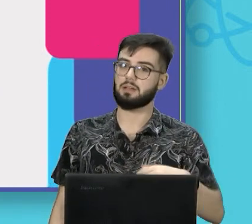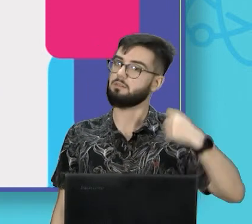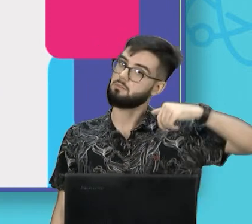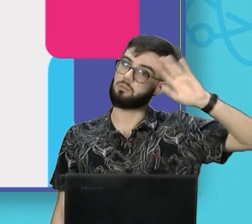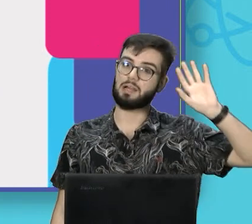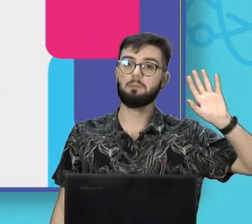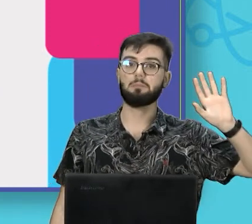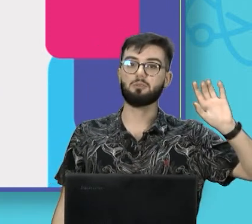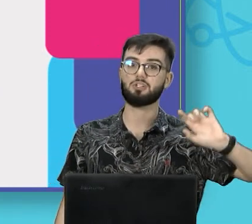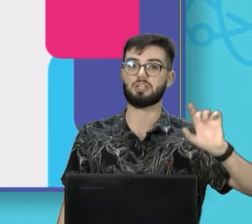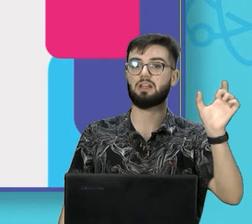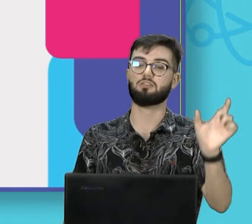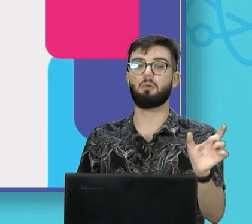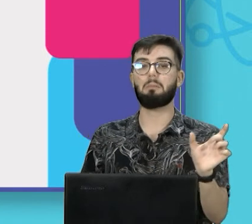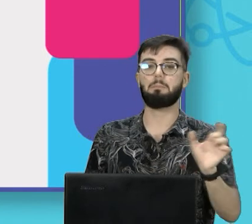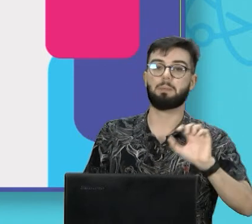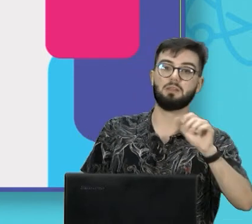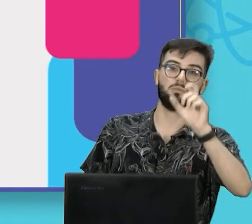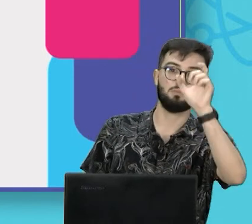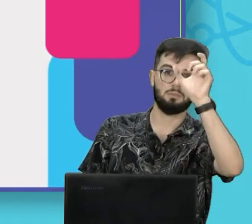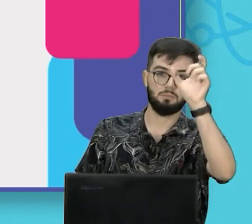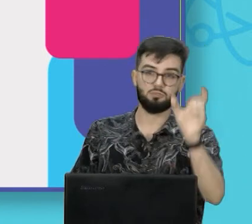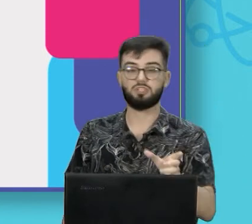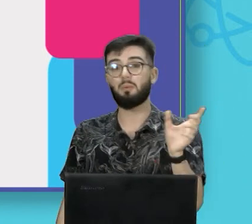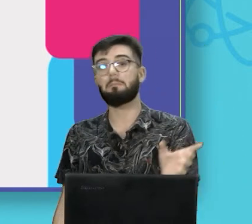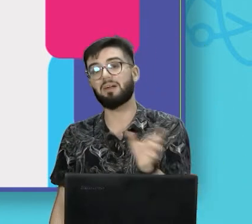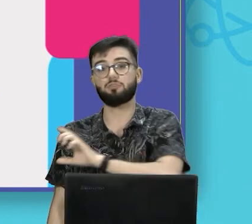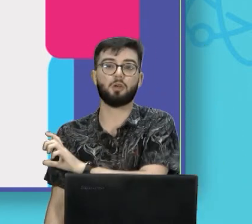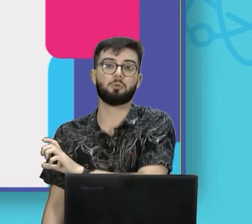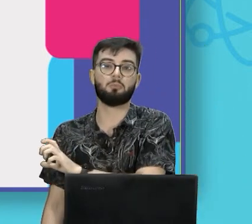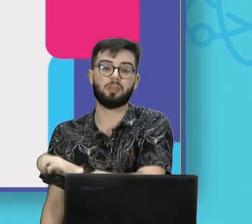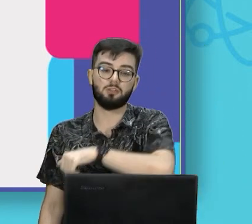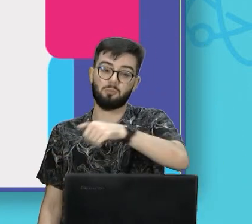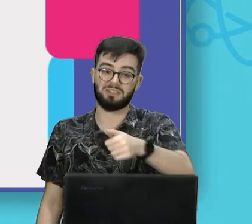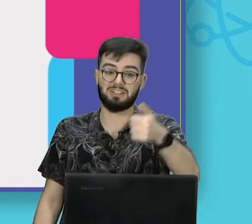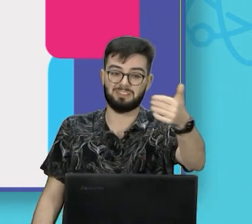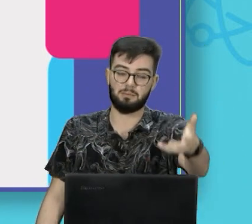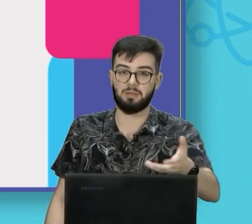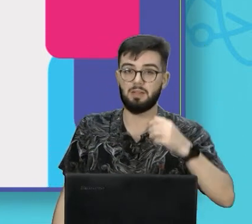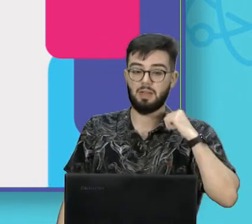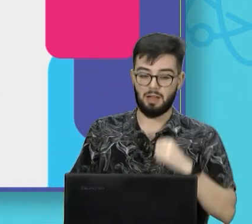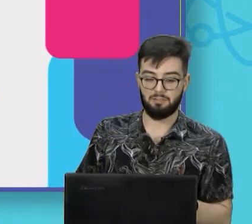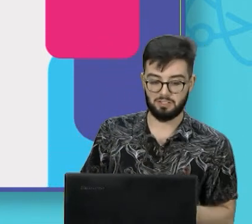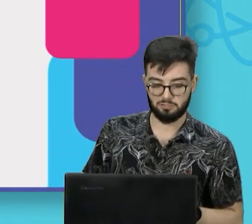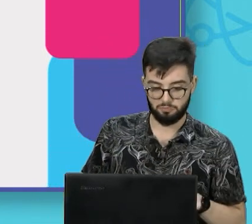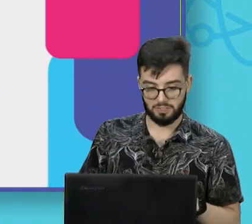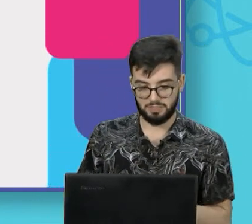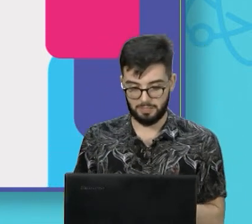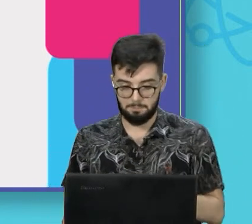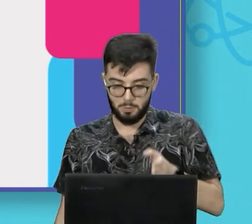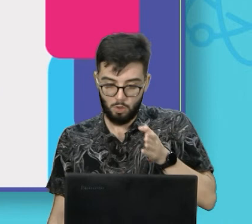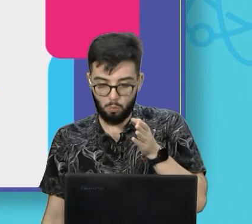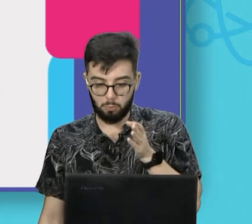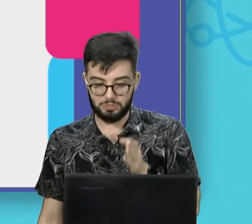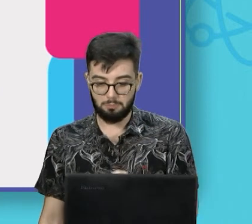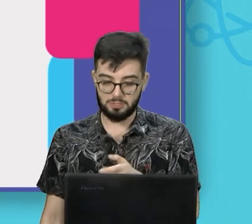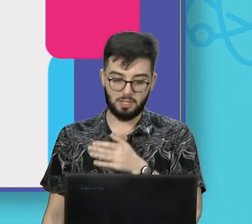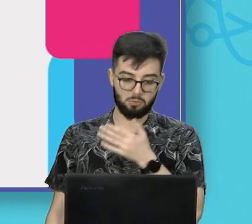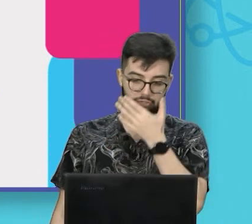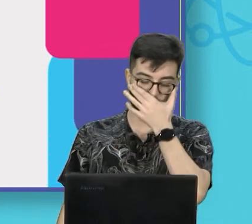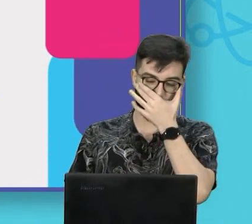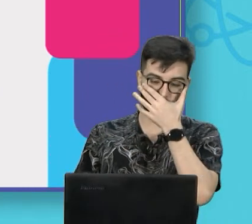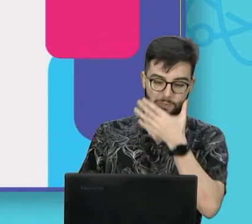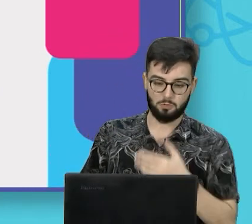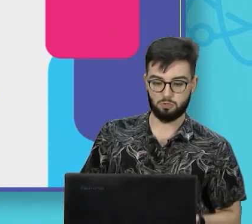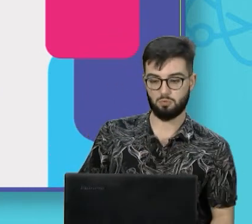segundo Frei Caneca aquele primeiro texto era só para nos dar uma base do quero poder moderador mas ele quer saber a reflexão de Frei Caneca o